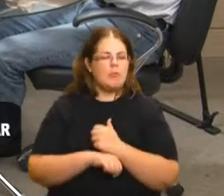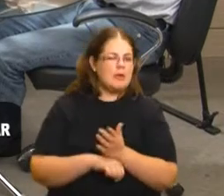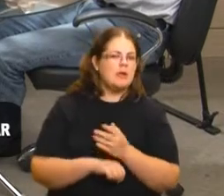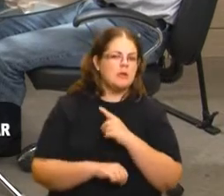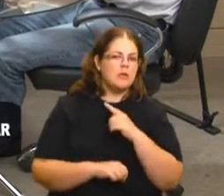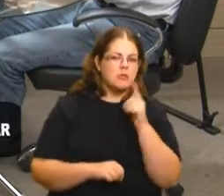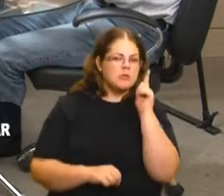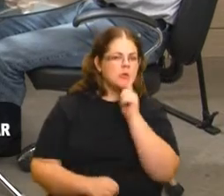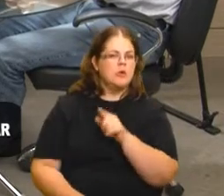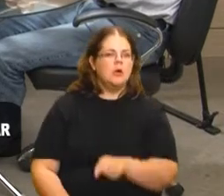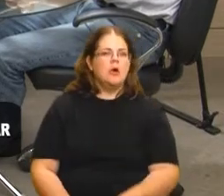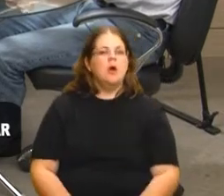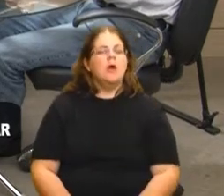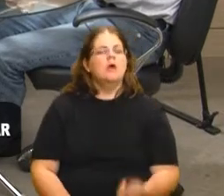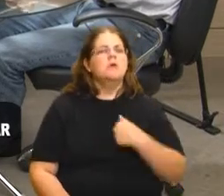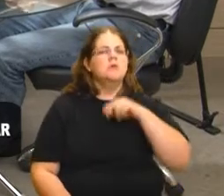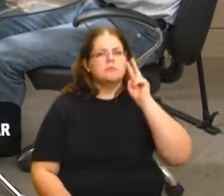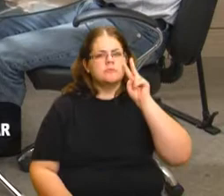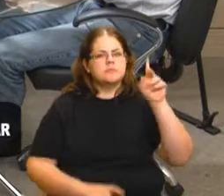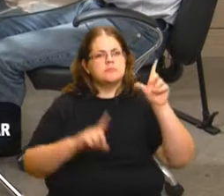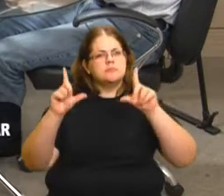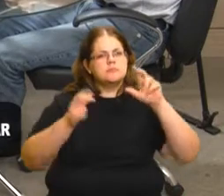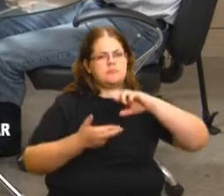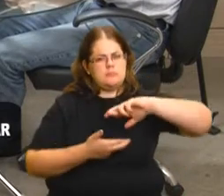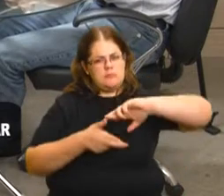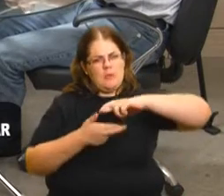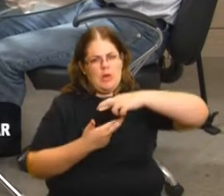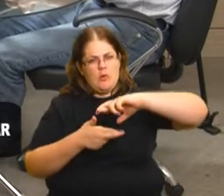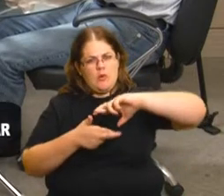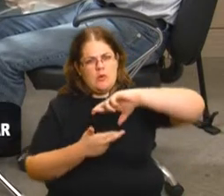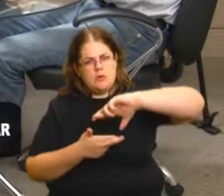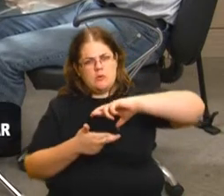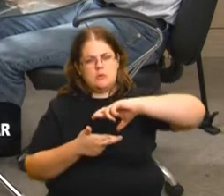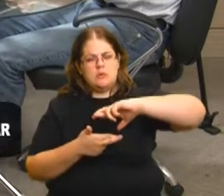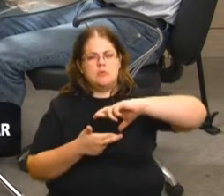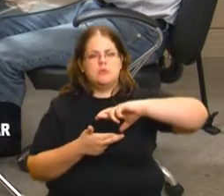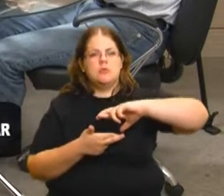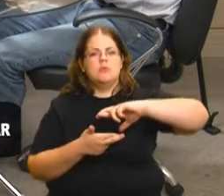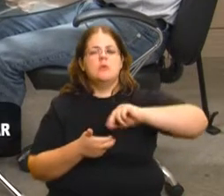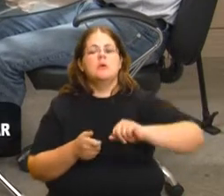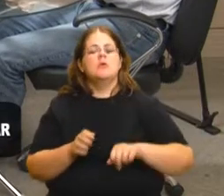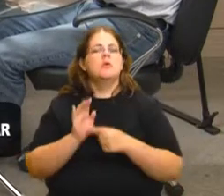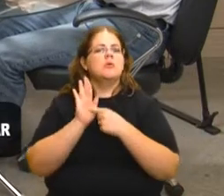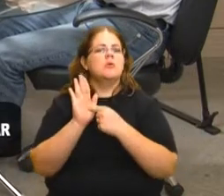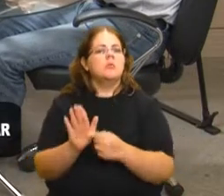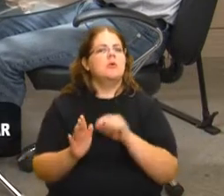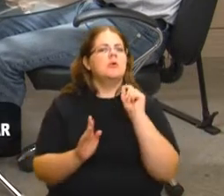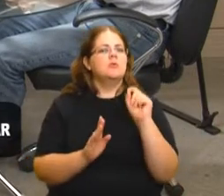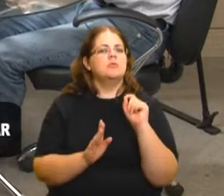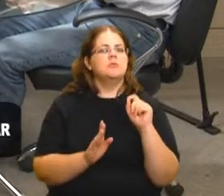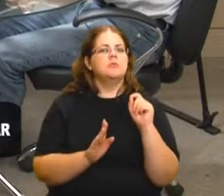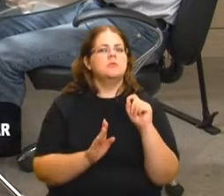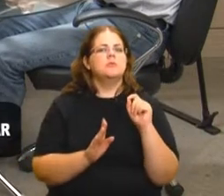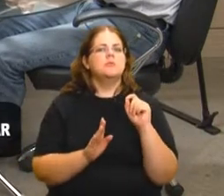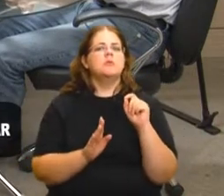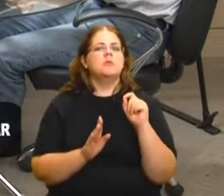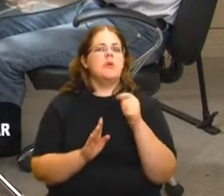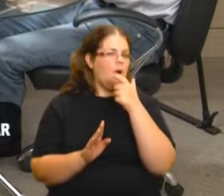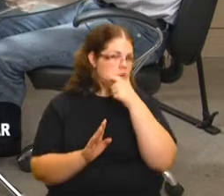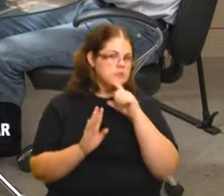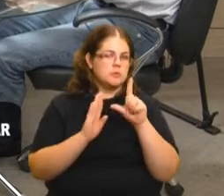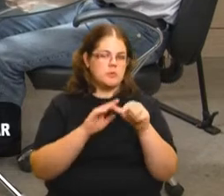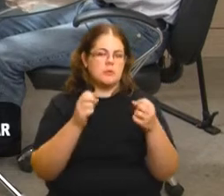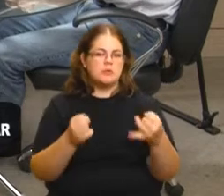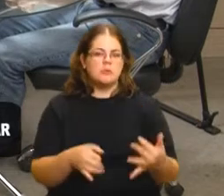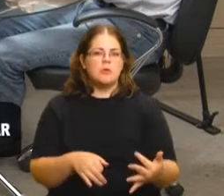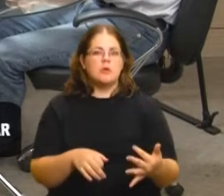vai surgir... Porque há pouco tempo eu acompanhei uma matéria na Record, até foi na Rede Record, mostrando aquilo que depois a gente vai